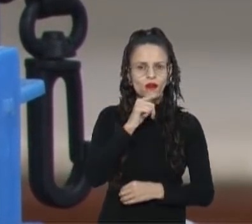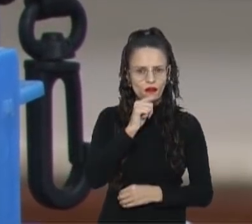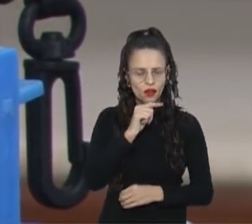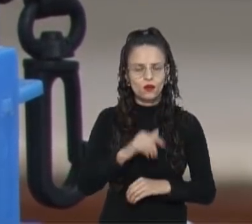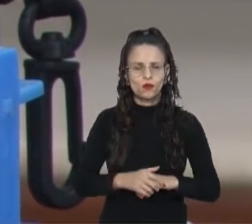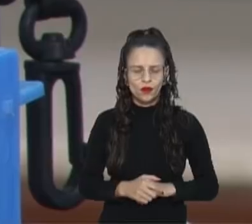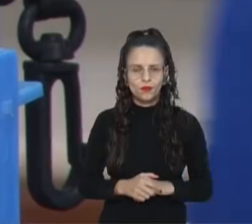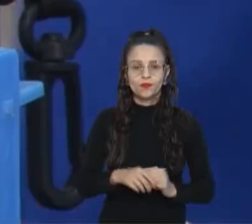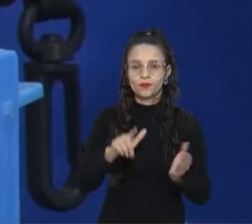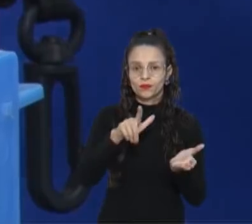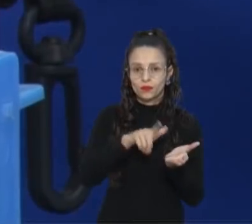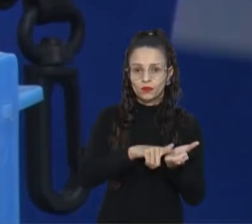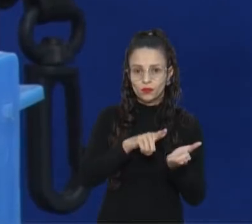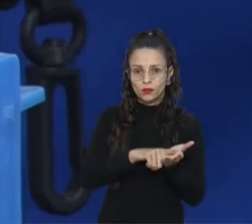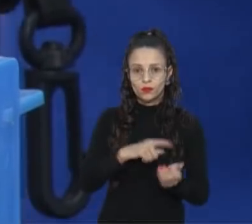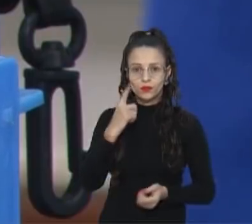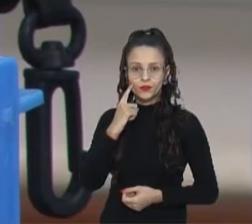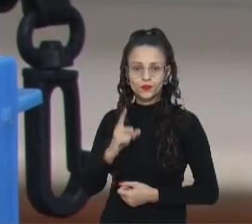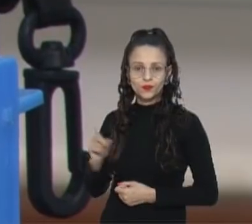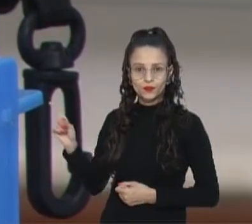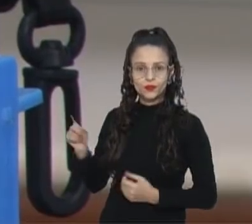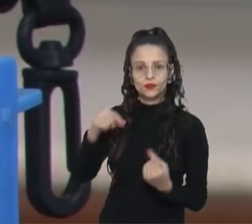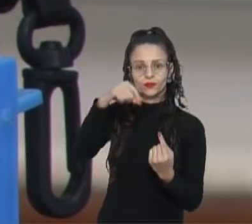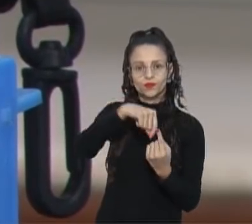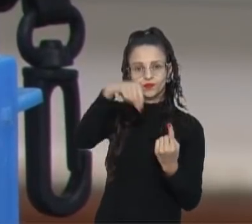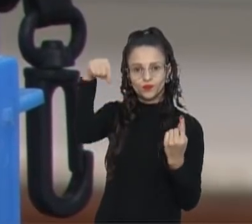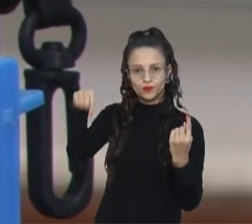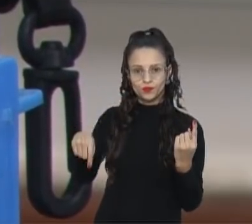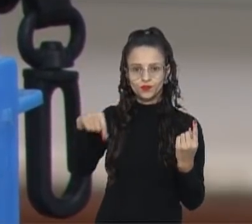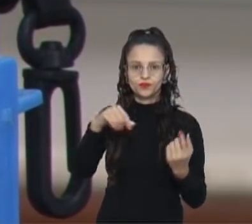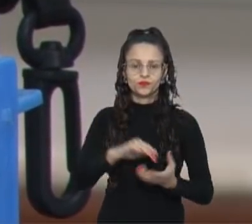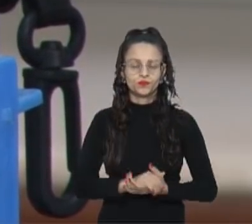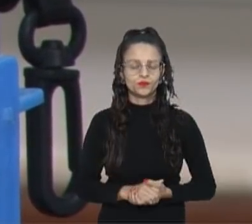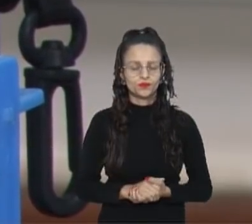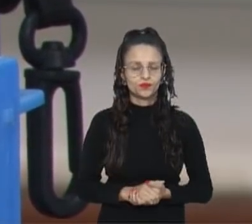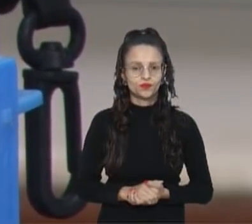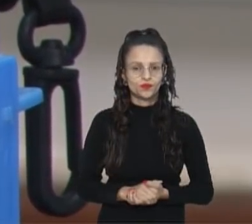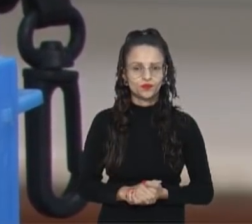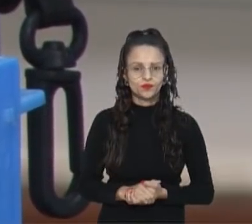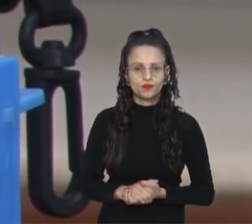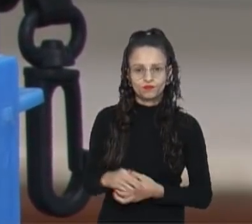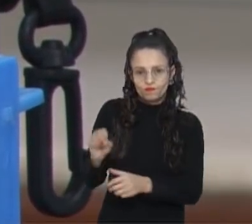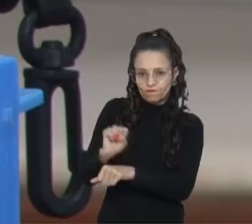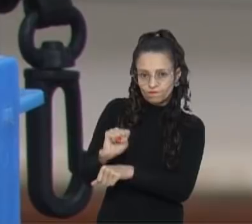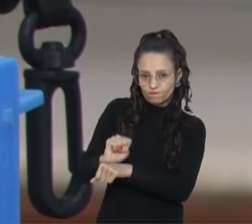de tornassol, fita indicadora, deixa a